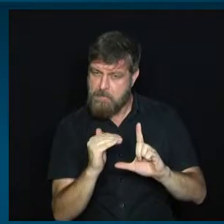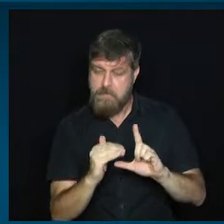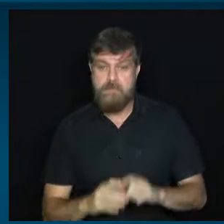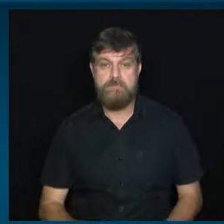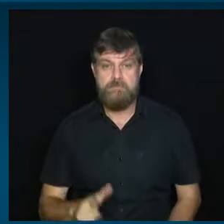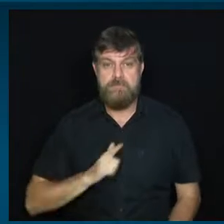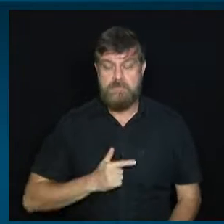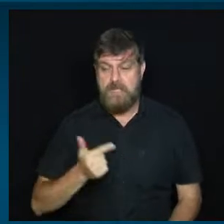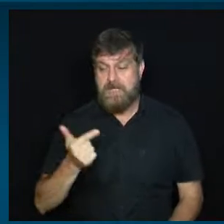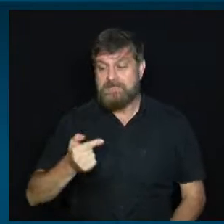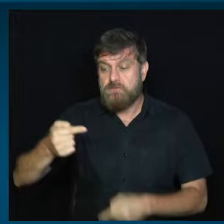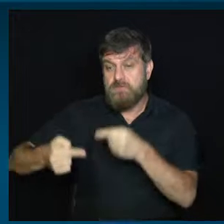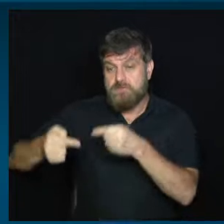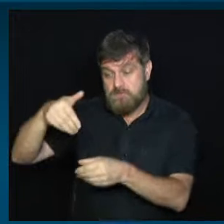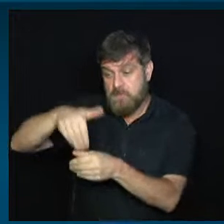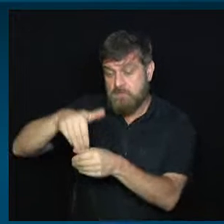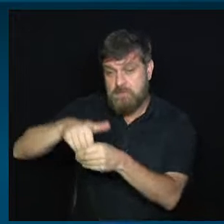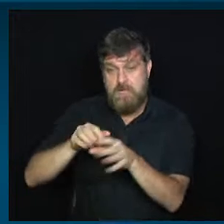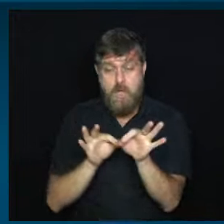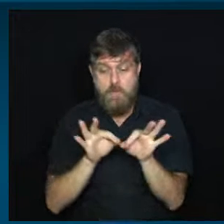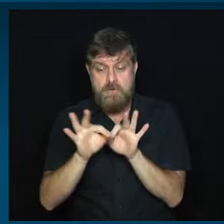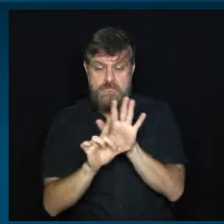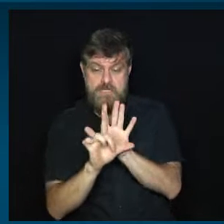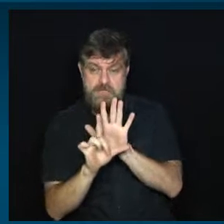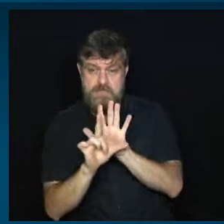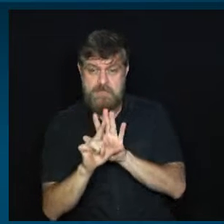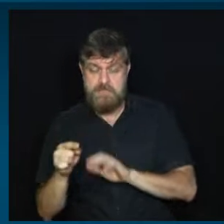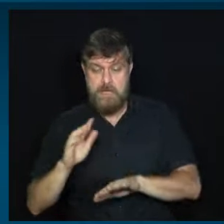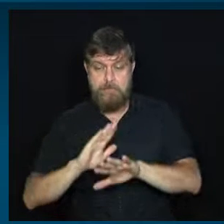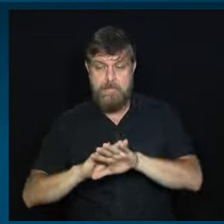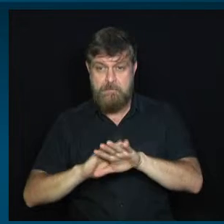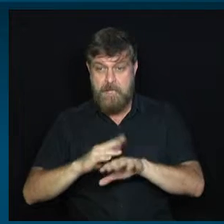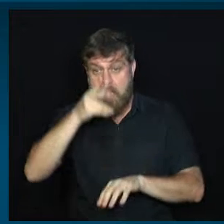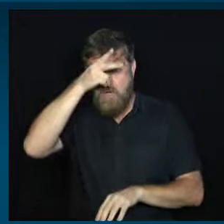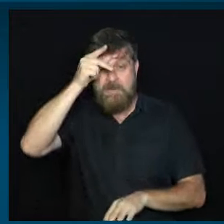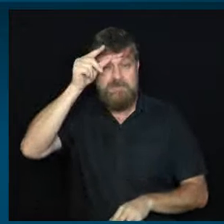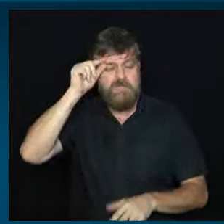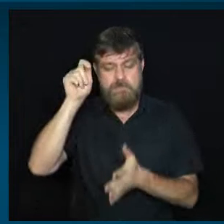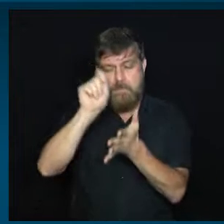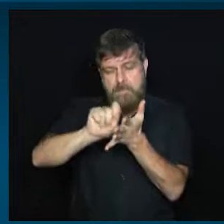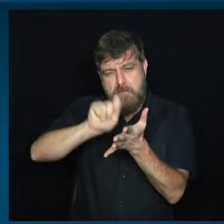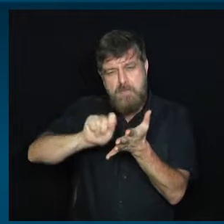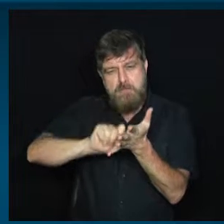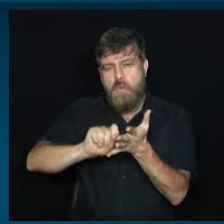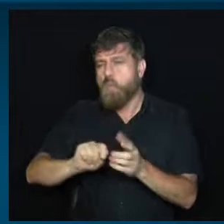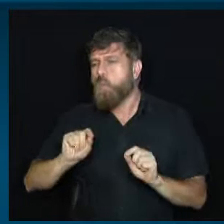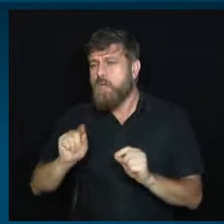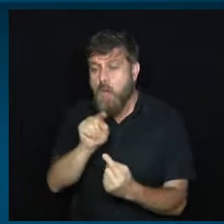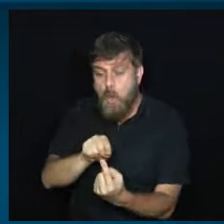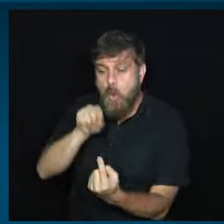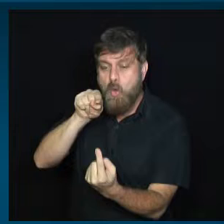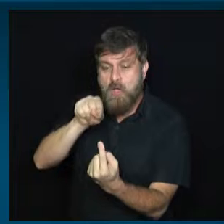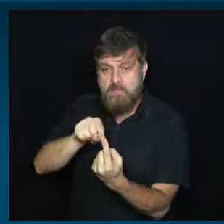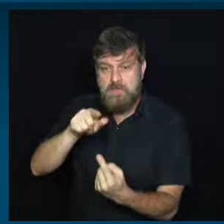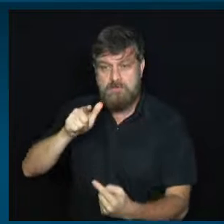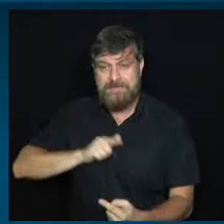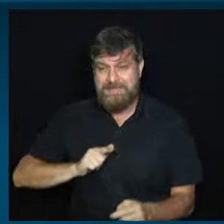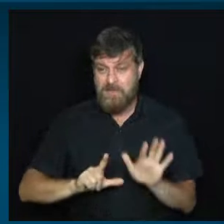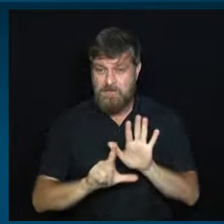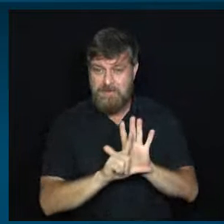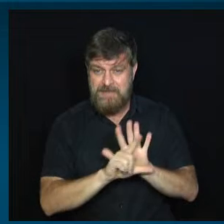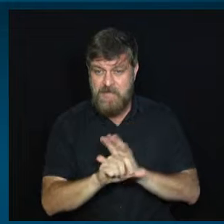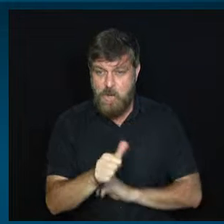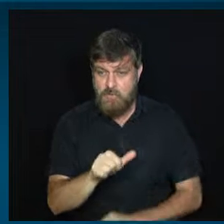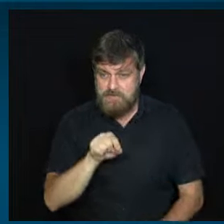Em segunda discussão e votação está o projeto de lei de autoria do prefeito municipal, que tem por objetivo revogar a Lei